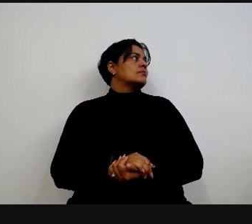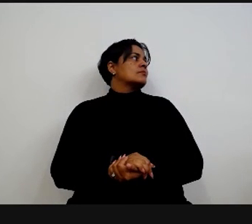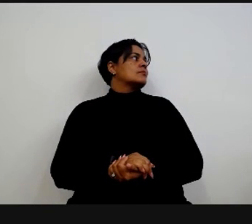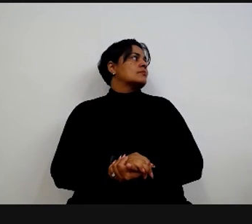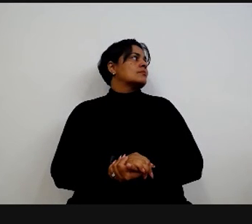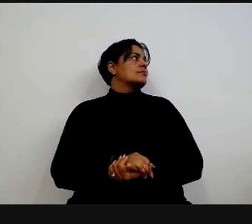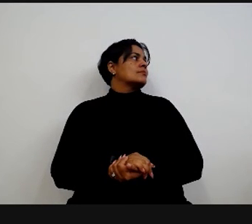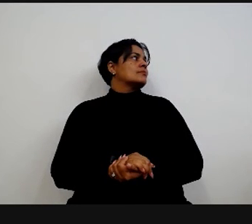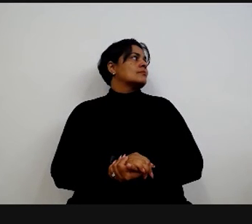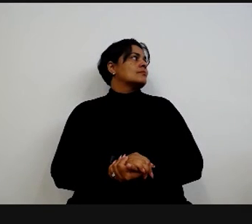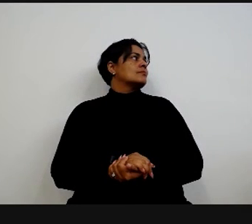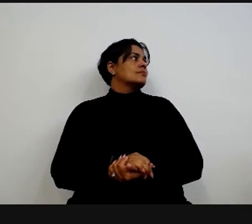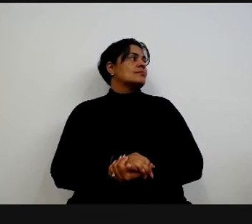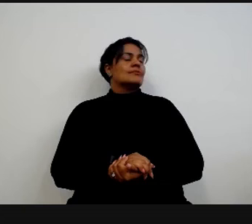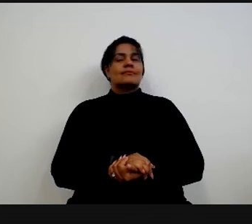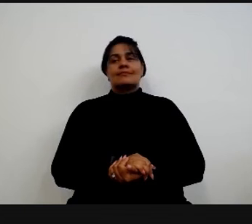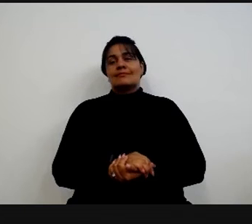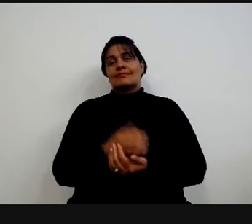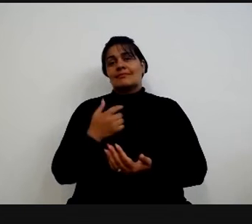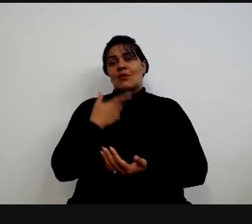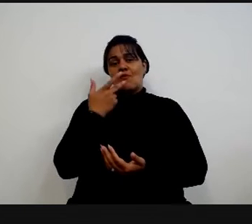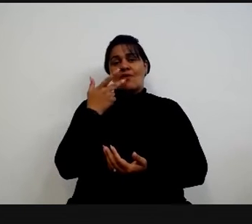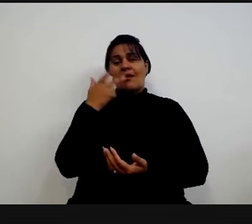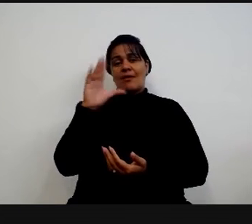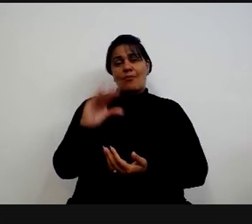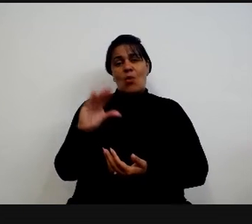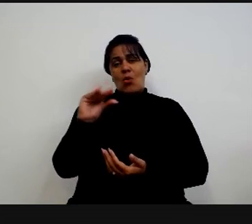Mas eu acho que talvez eu seja o menos capaz de falar sobre isso.